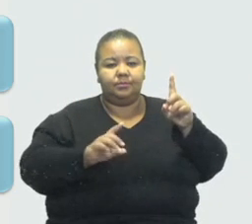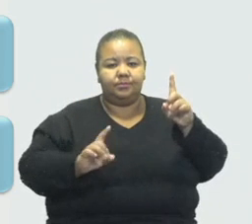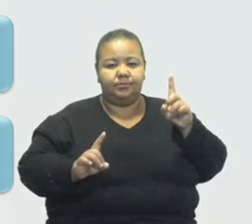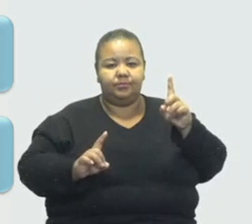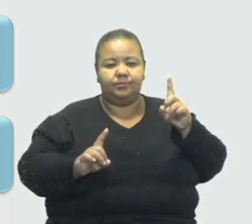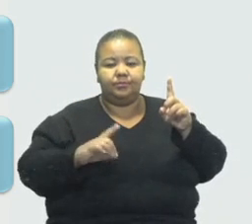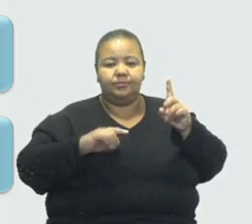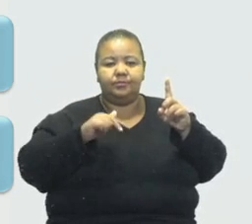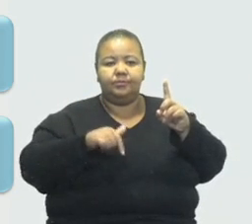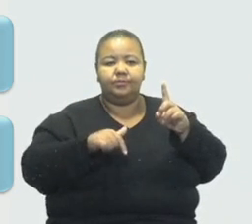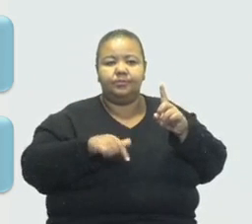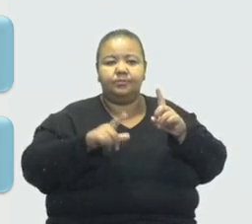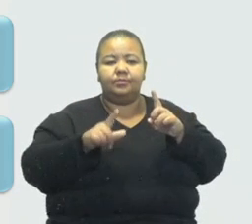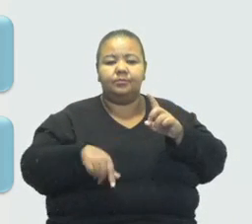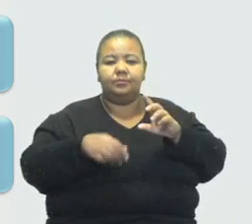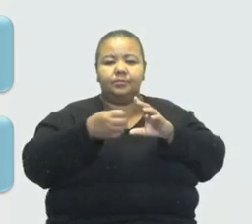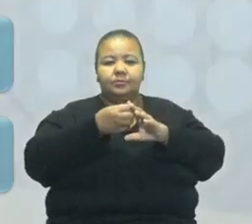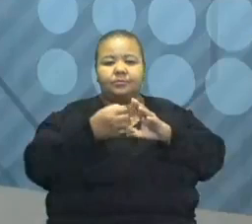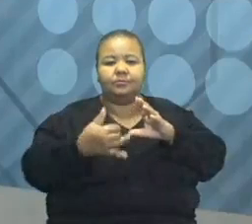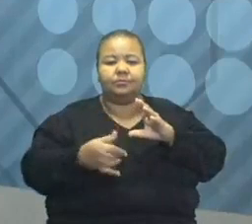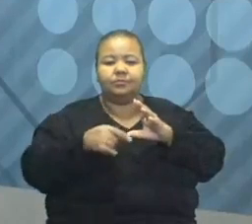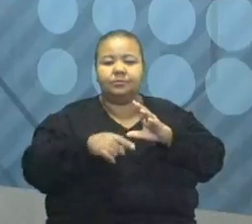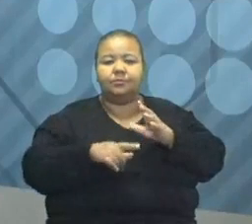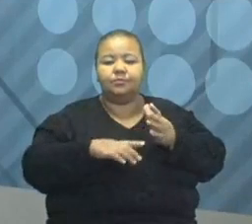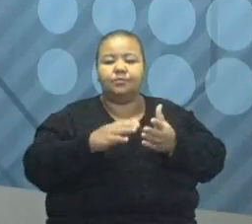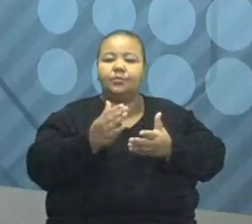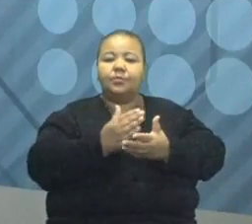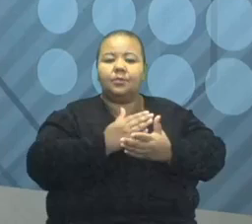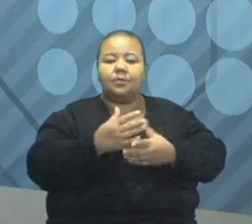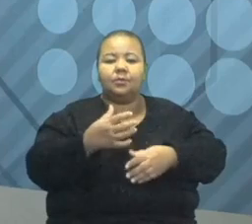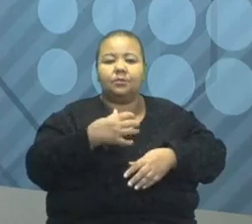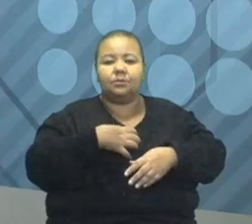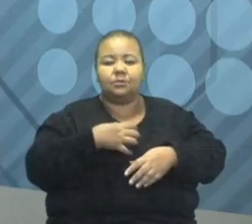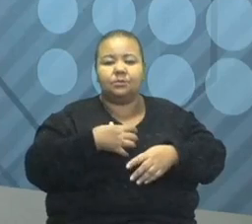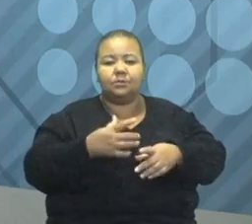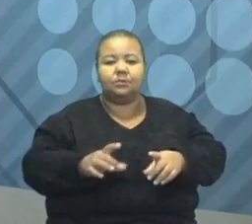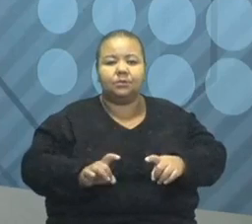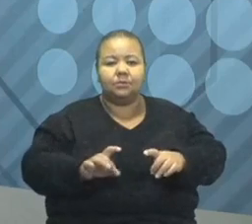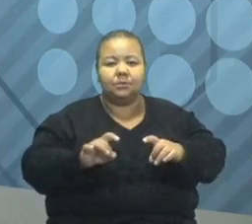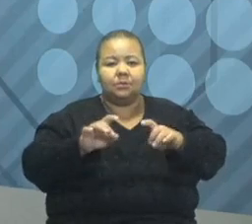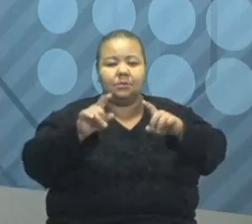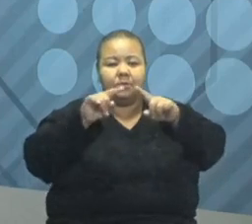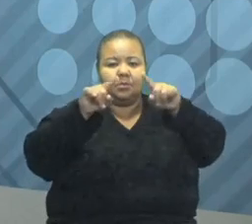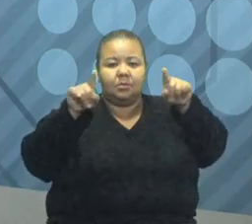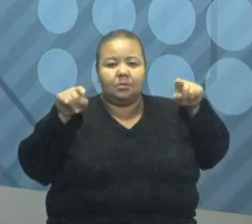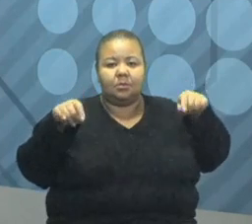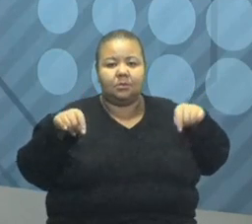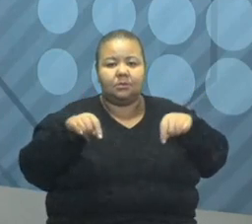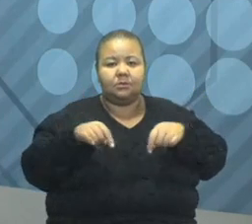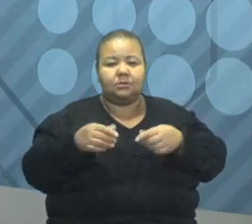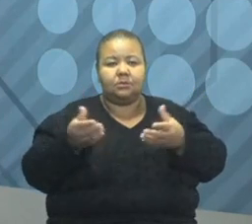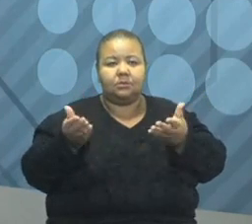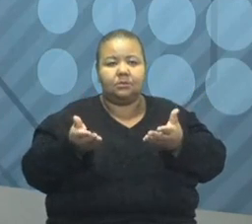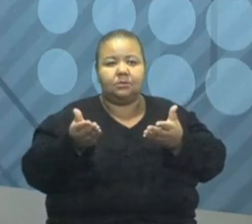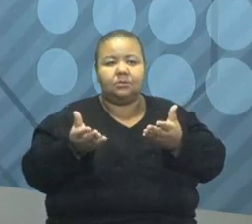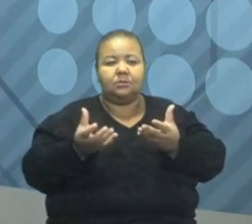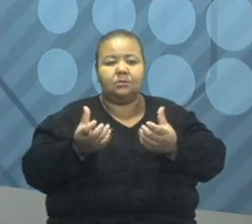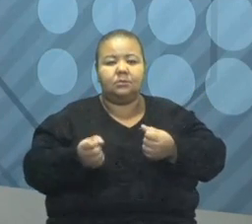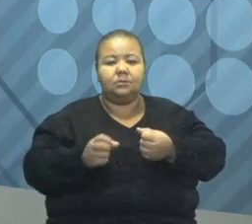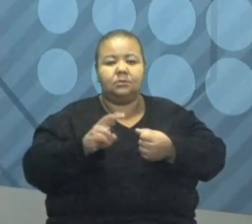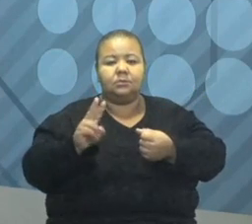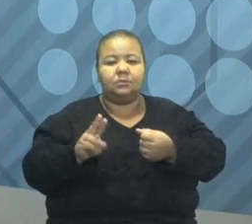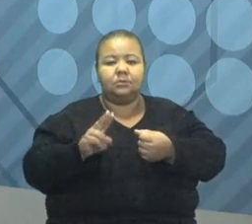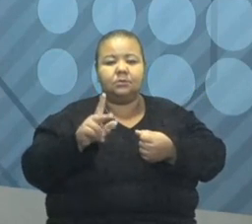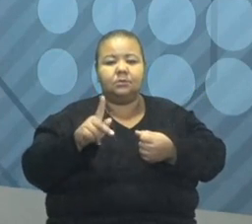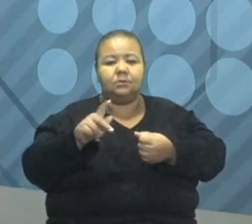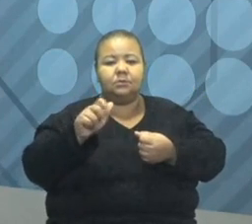Então, nós temos aqui essa característica com relação a alguns tipos especiais de matriz. Agora, nós vamos utilizar o